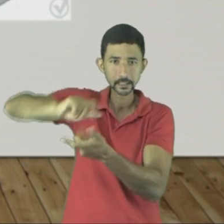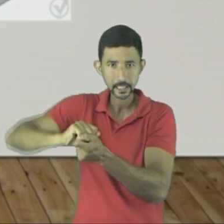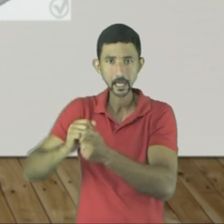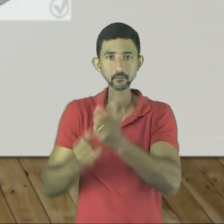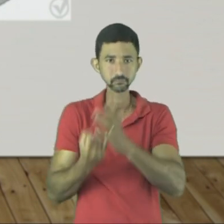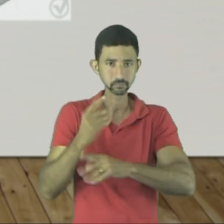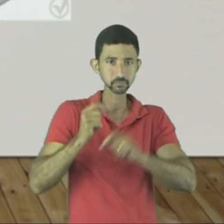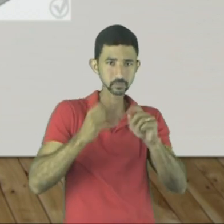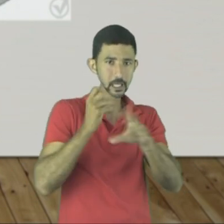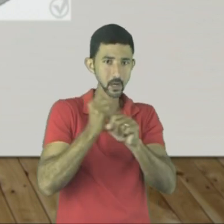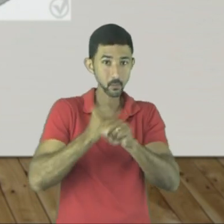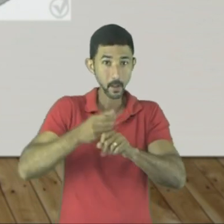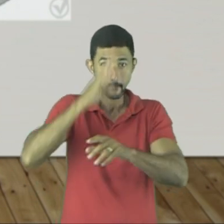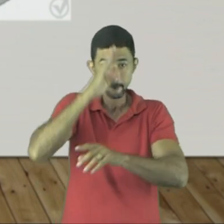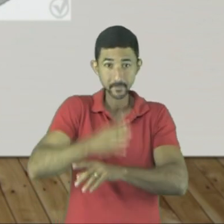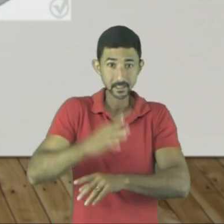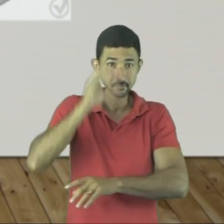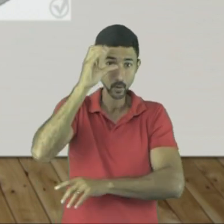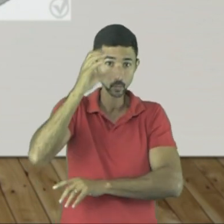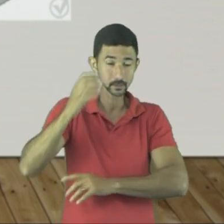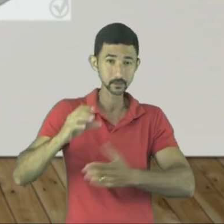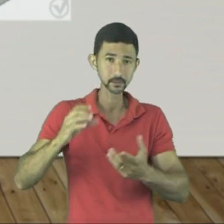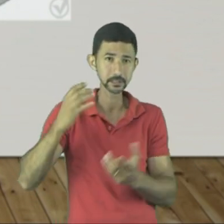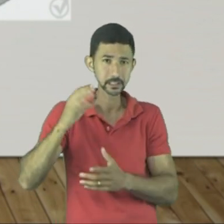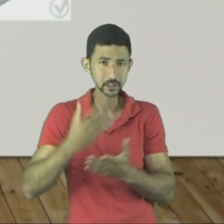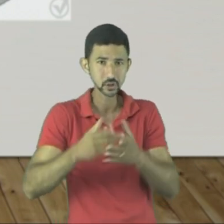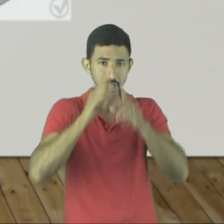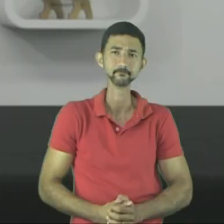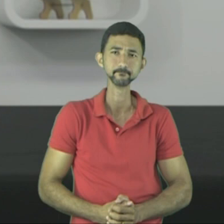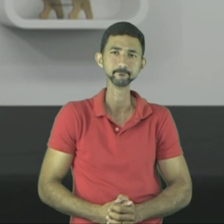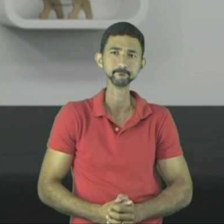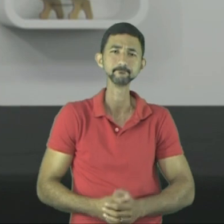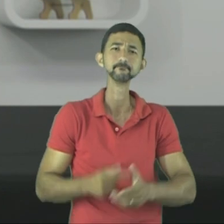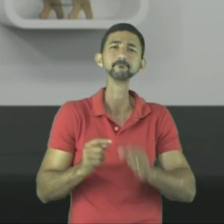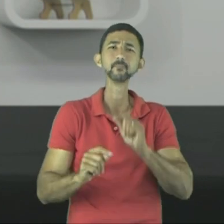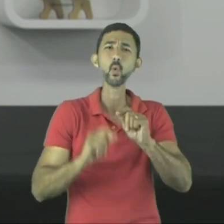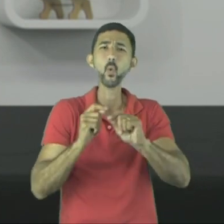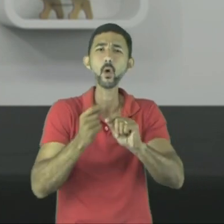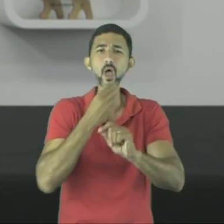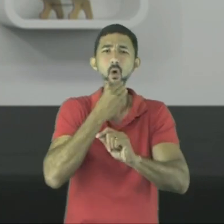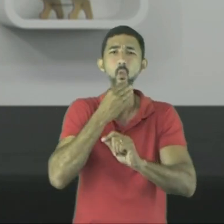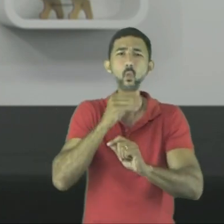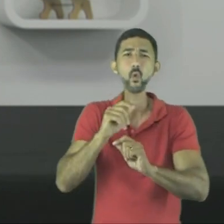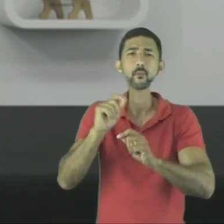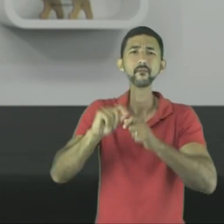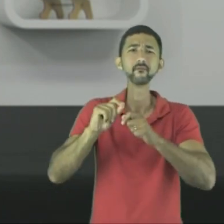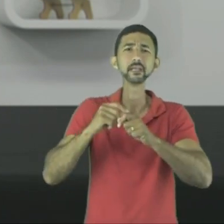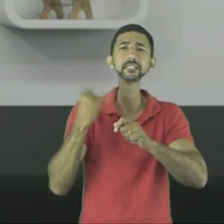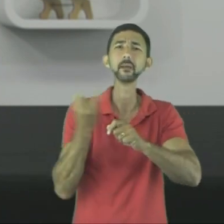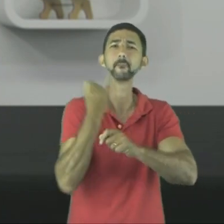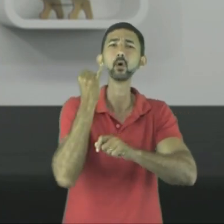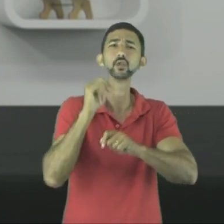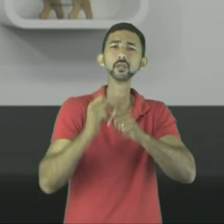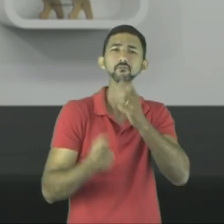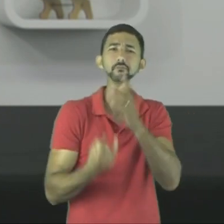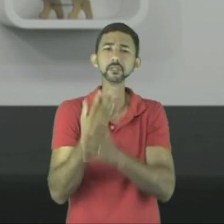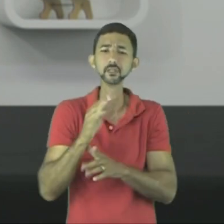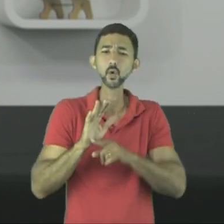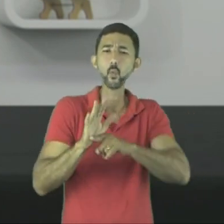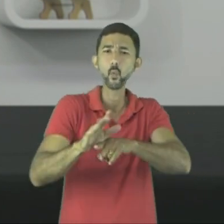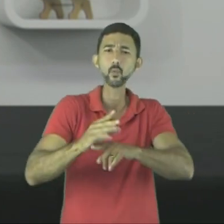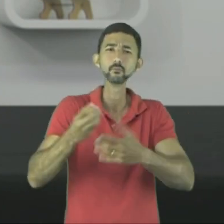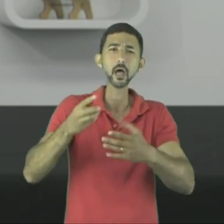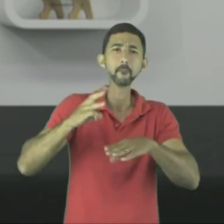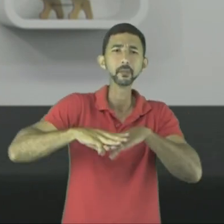um dos principais cientistas e pensadores da Grécia Antiga. O que ele fez de tão importante? Porque que ele contribuiu aí para a